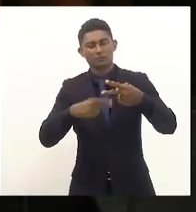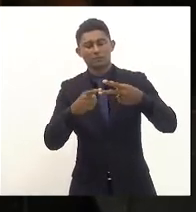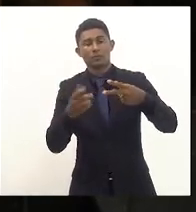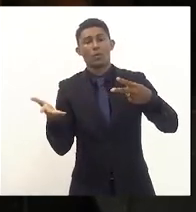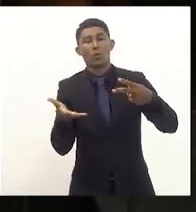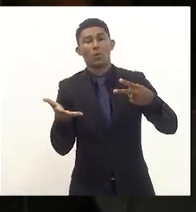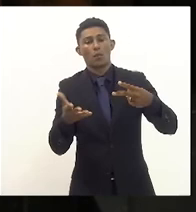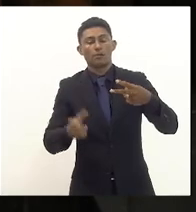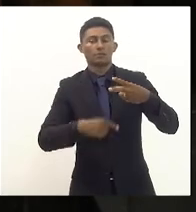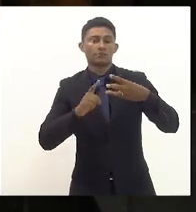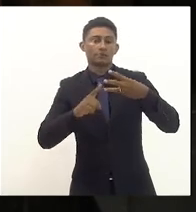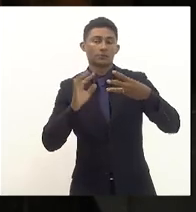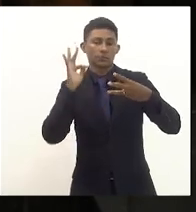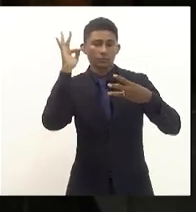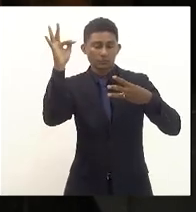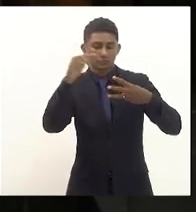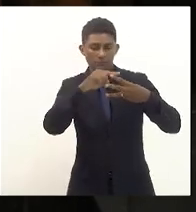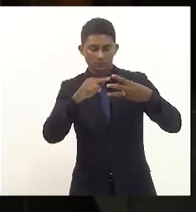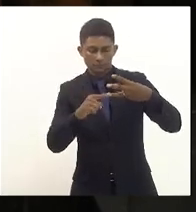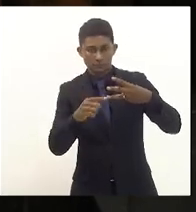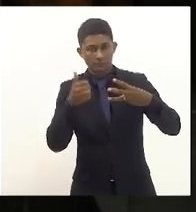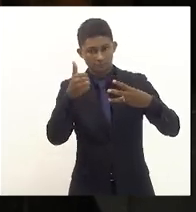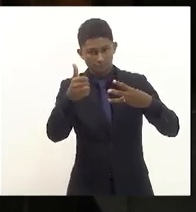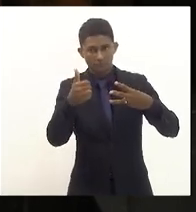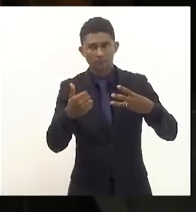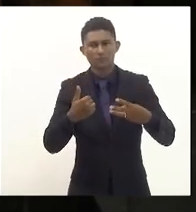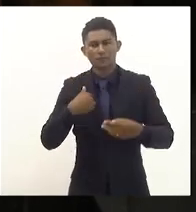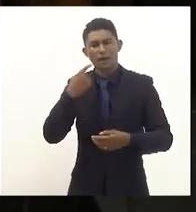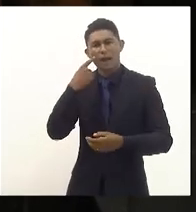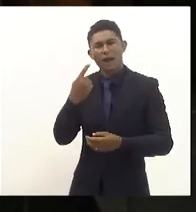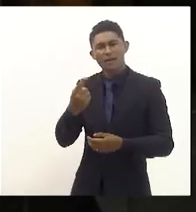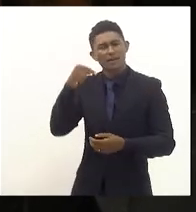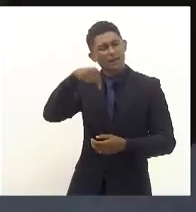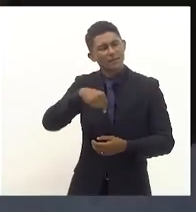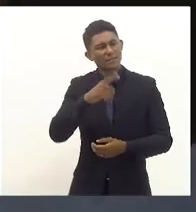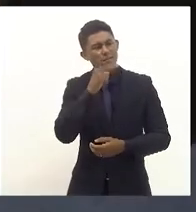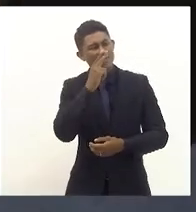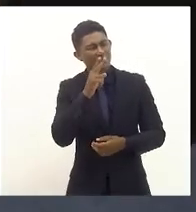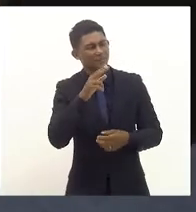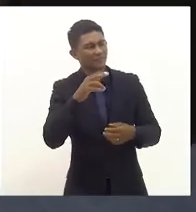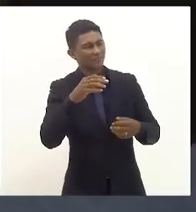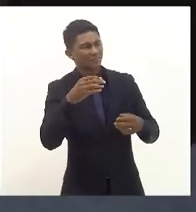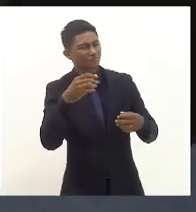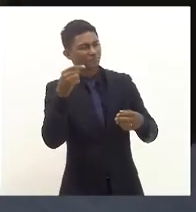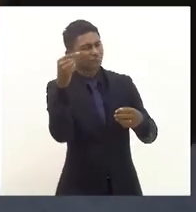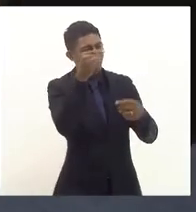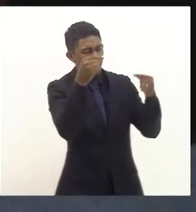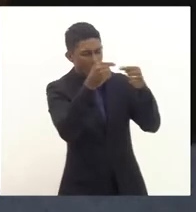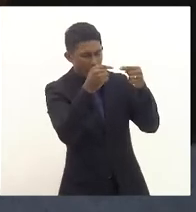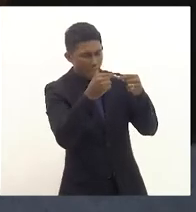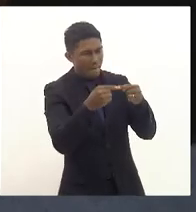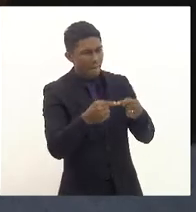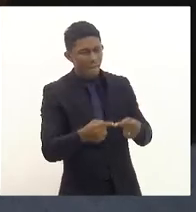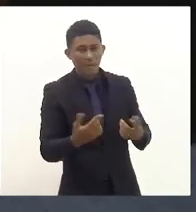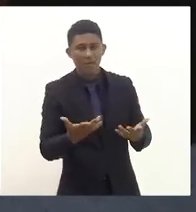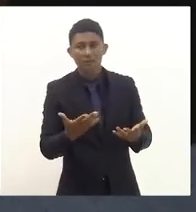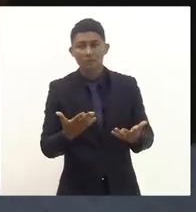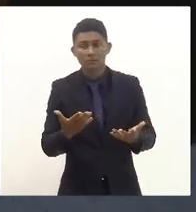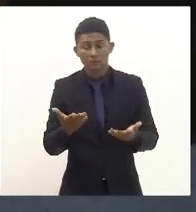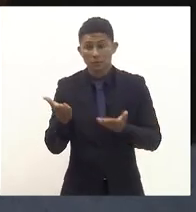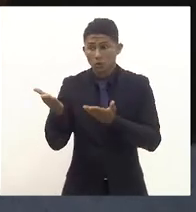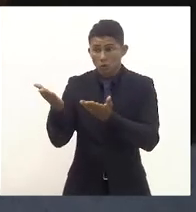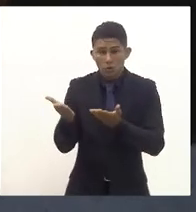presente e futuro e aqui vejo todas como se fosse um quebra-cabeça eu fiz questão absoluta de só convidar